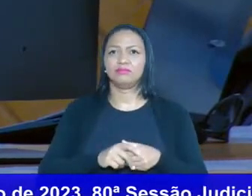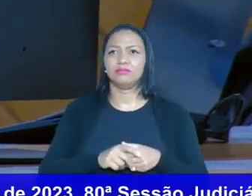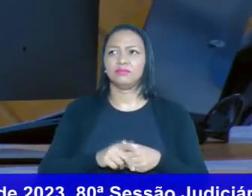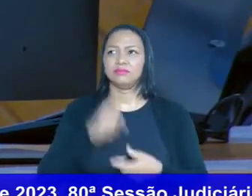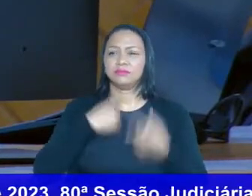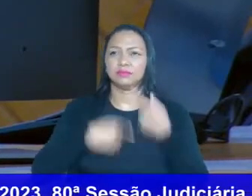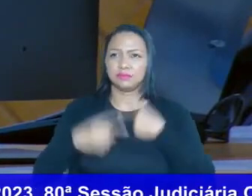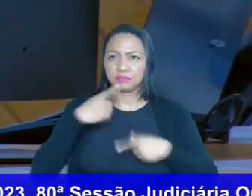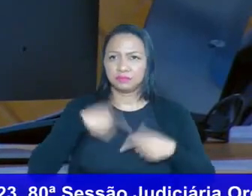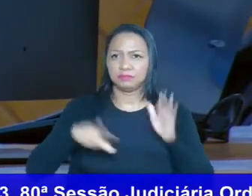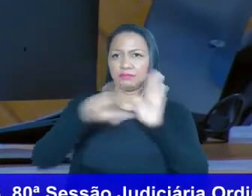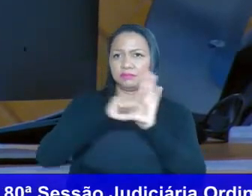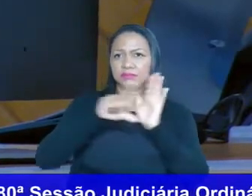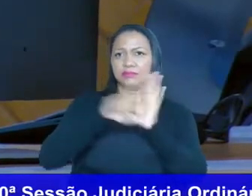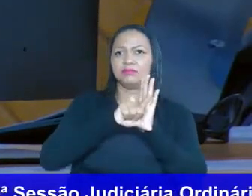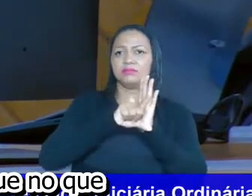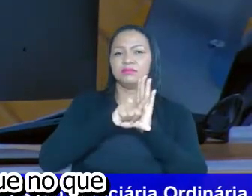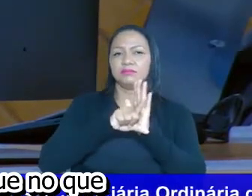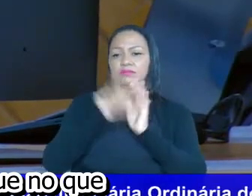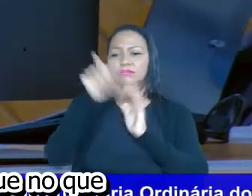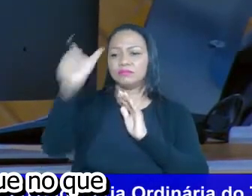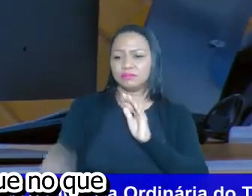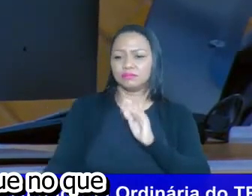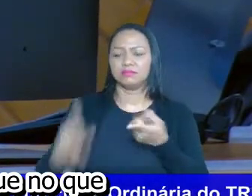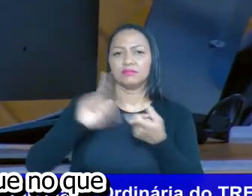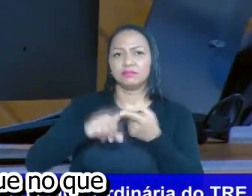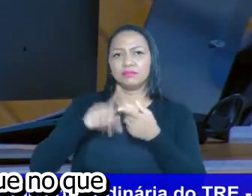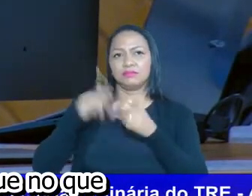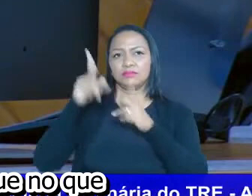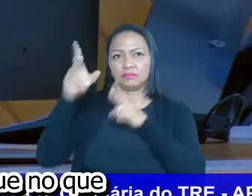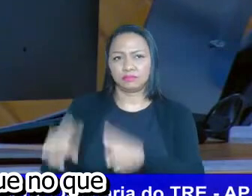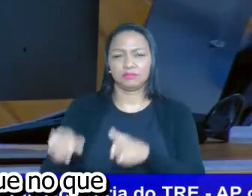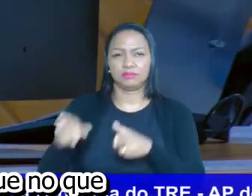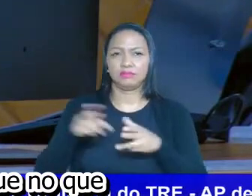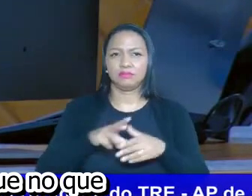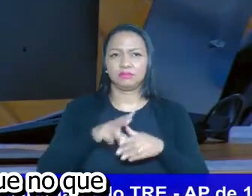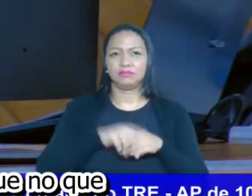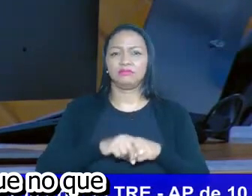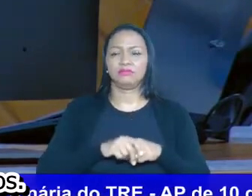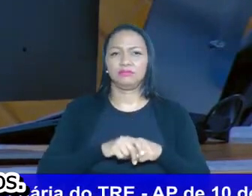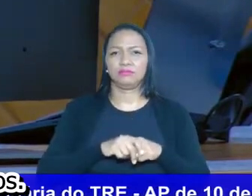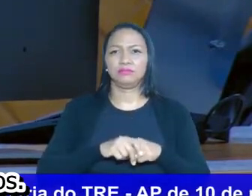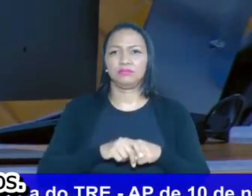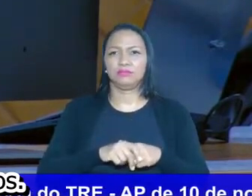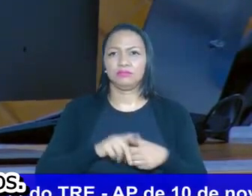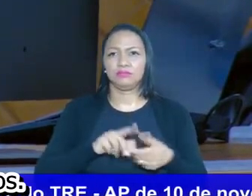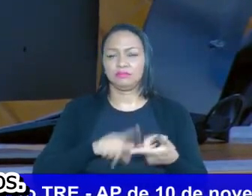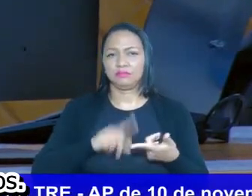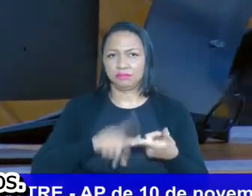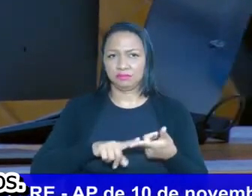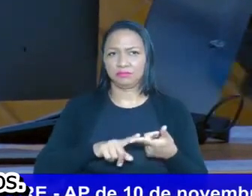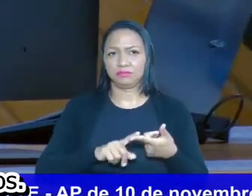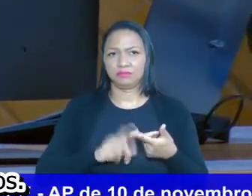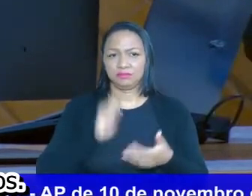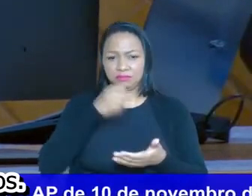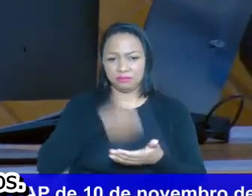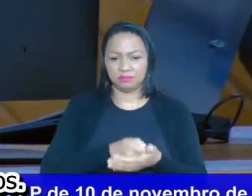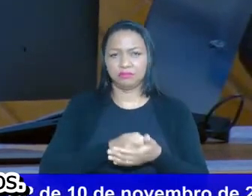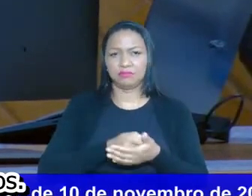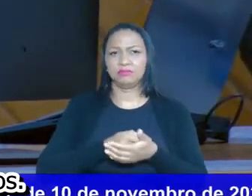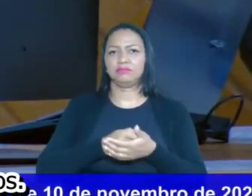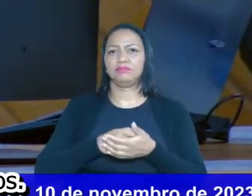do legislador, ele teria procedido também da mesma forma no que tange a despesa com